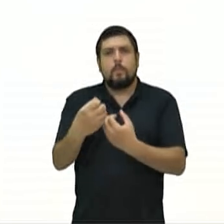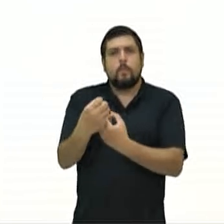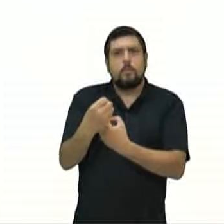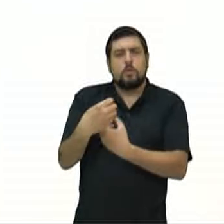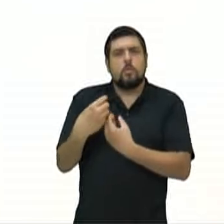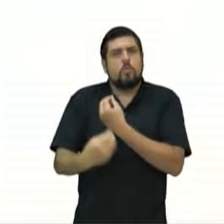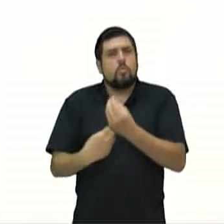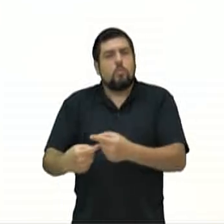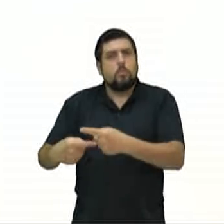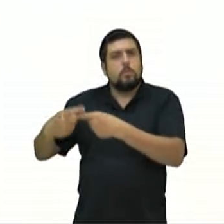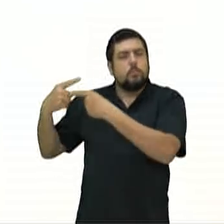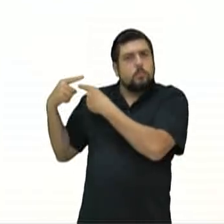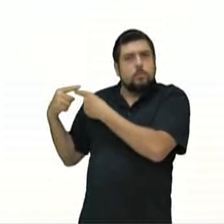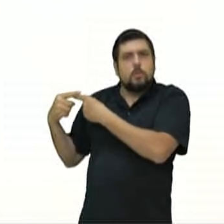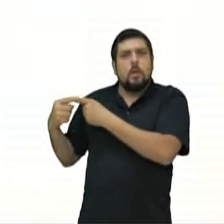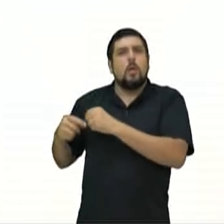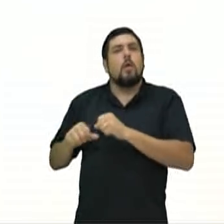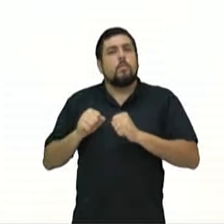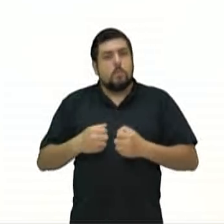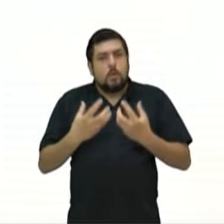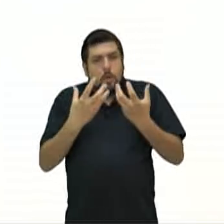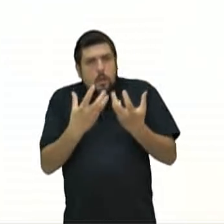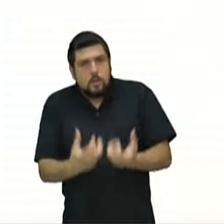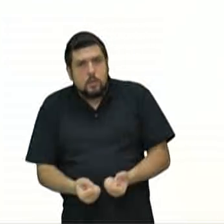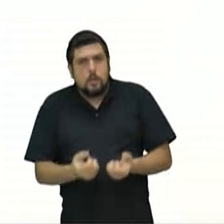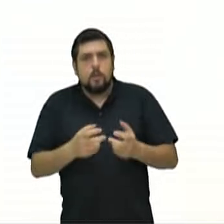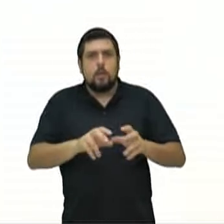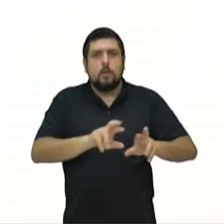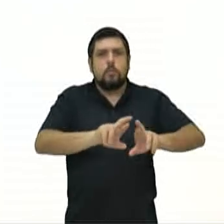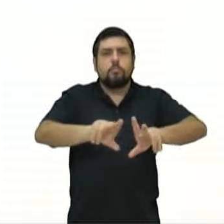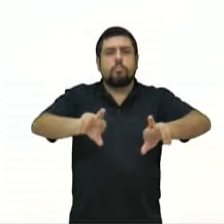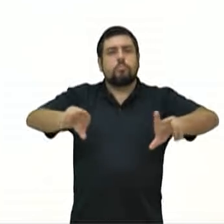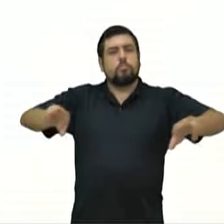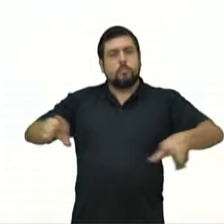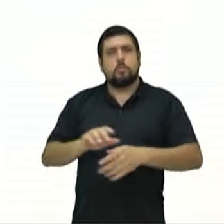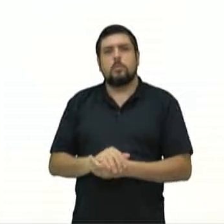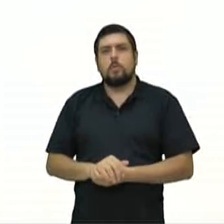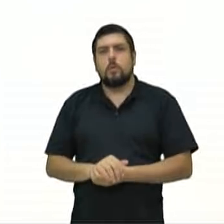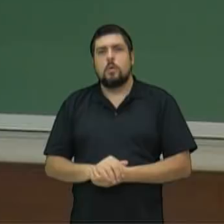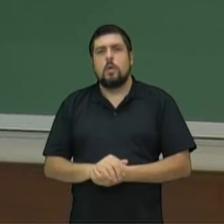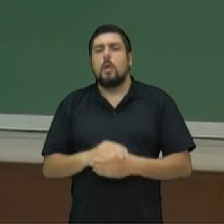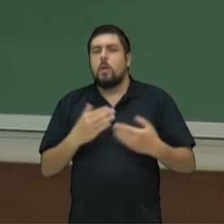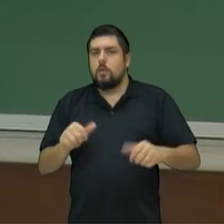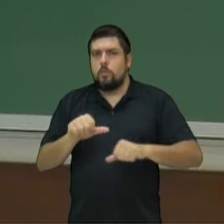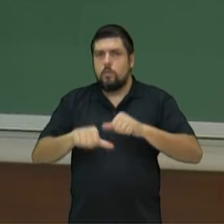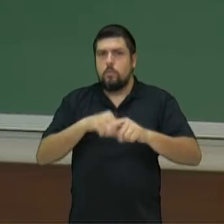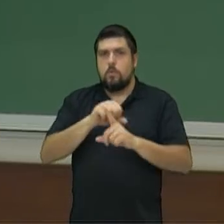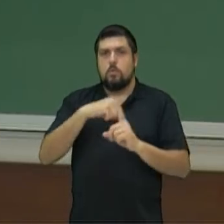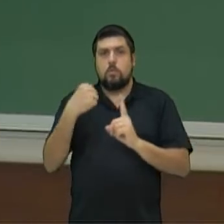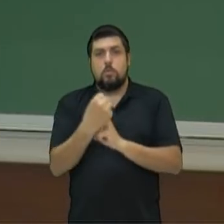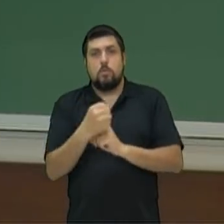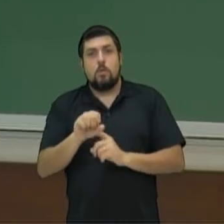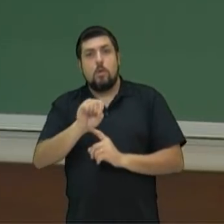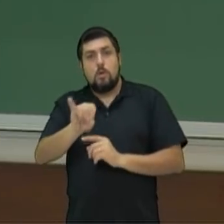passado. Isso pode aumentar a aceitação de diferenças. Então, ele está falando da transformação social. Se eu fizer leituras de